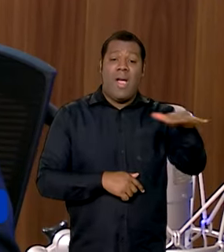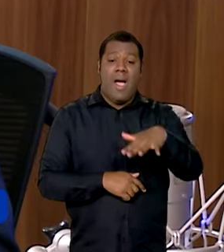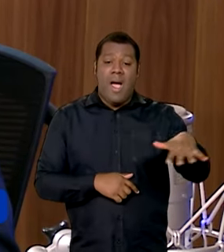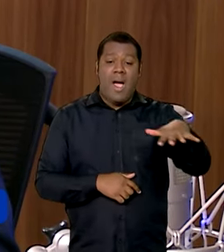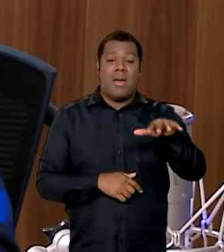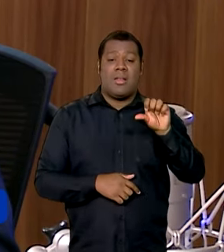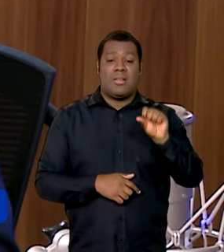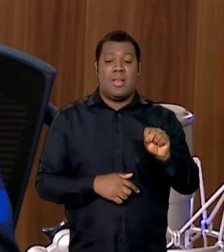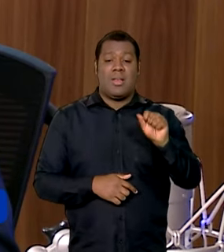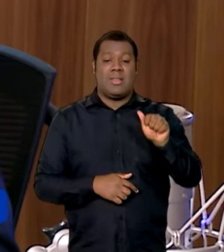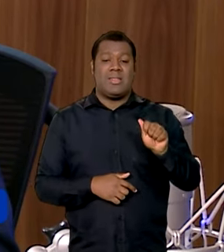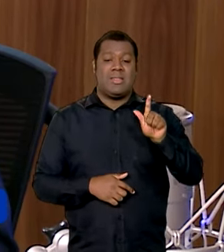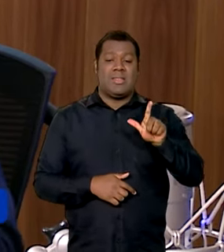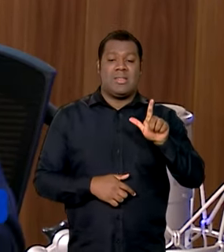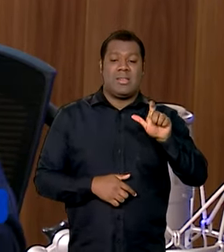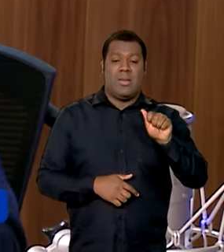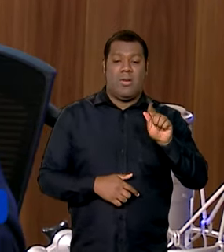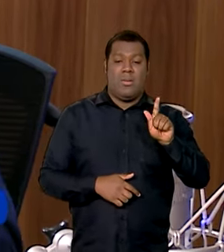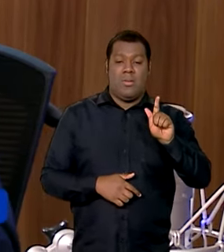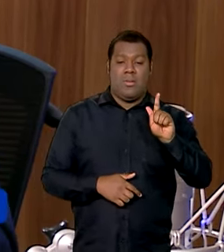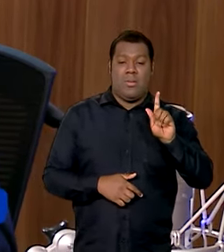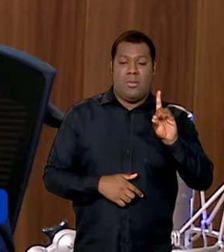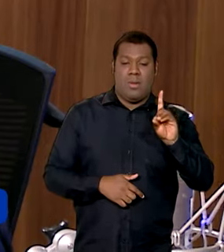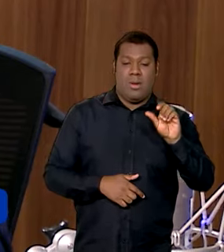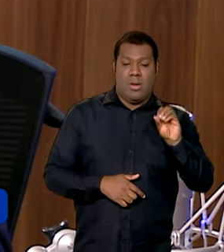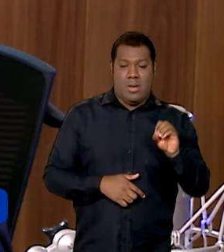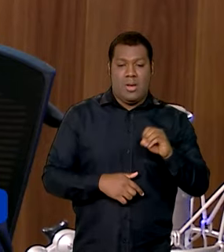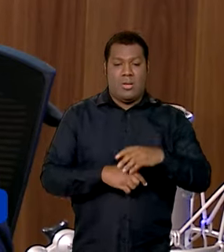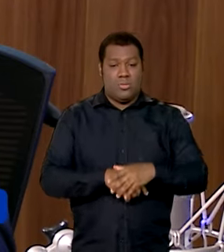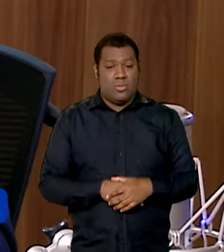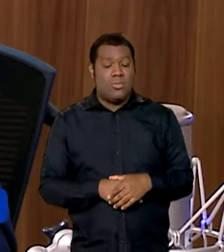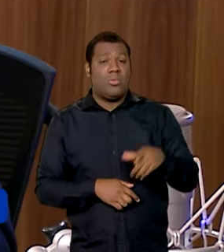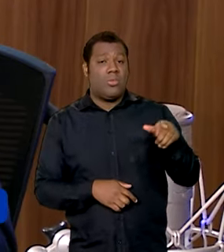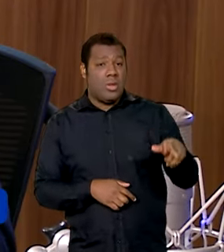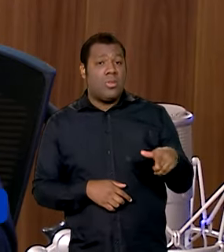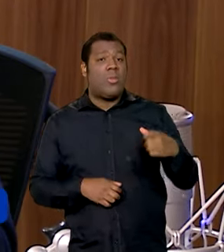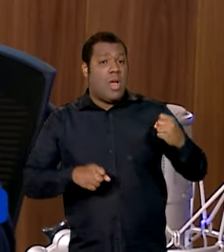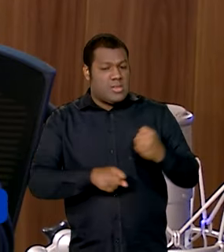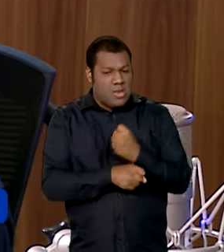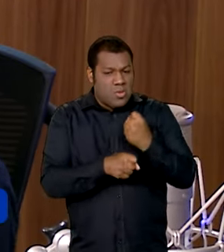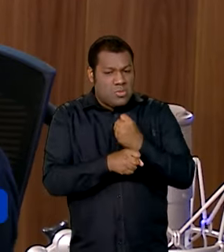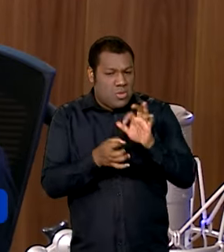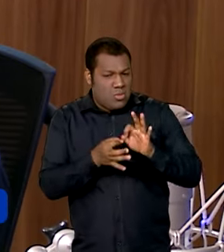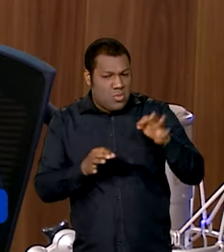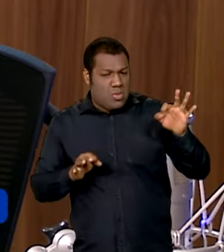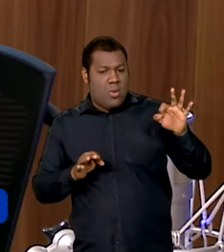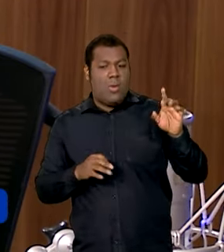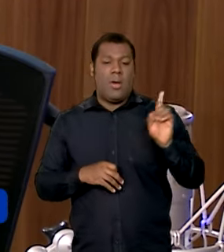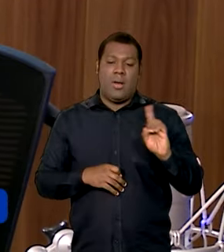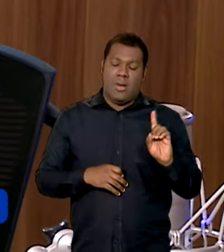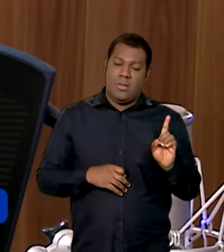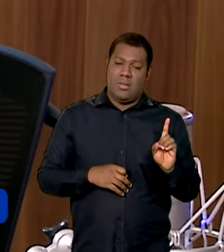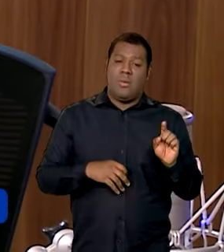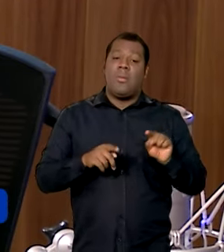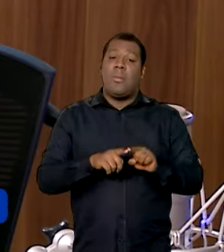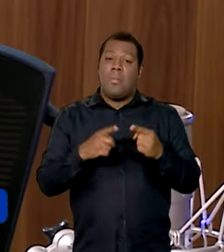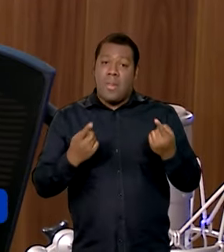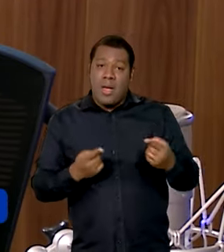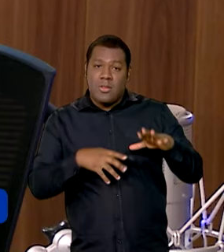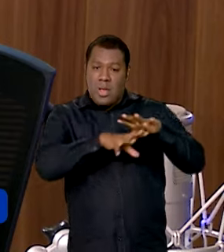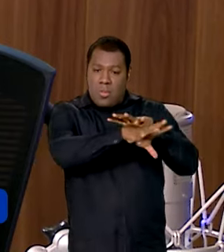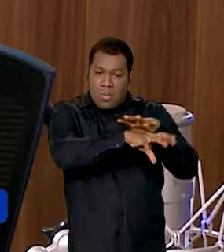salgado ele é uma obra de uma extensão não muito grande mas ele vai pegar a água da transposição do São